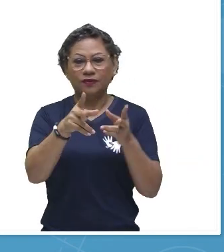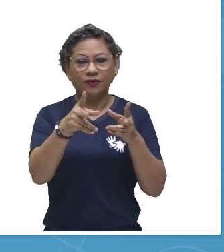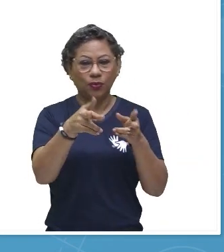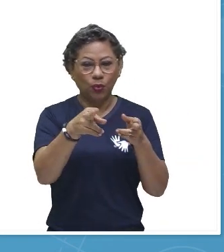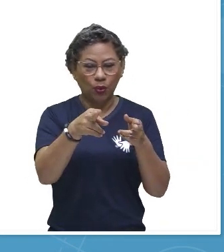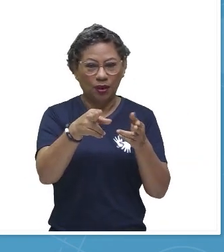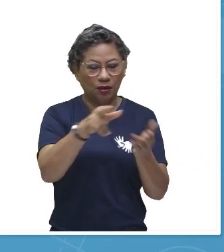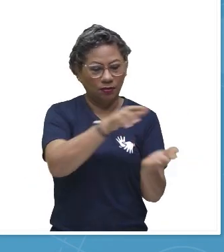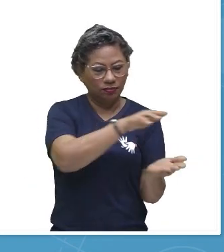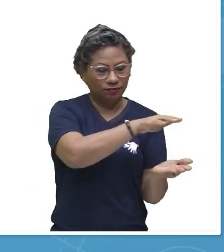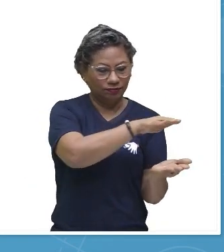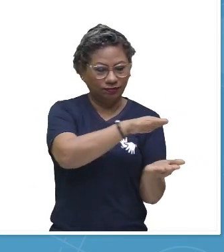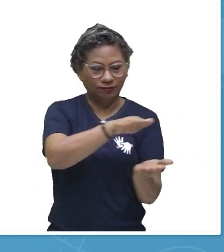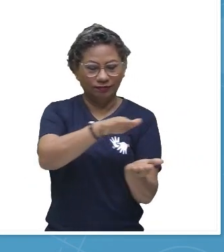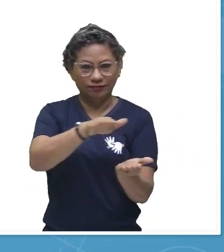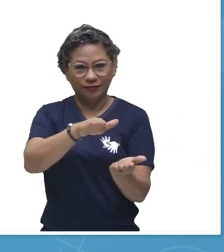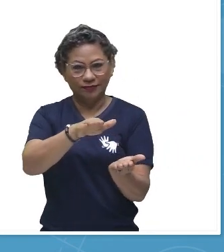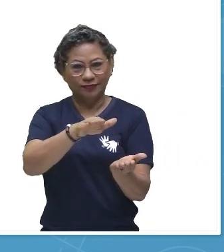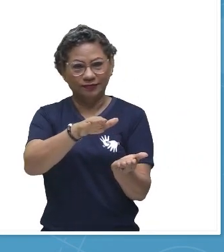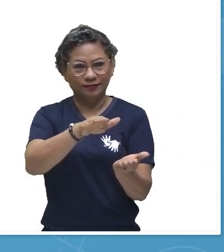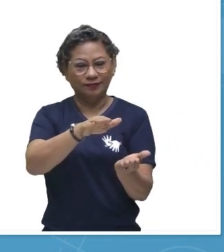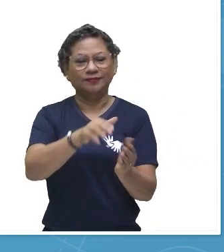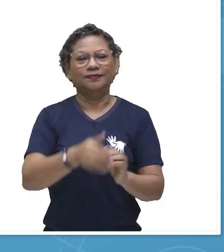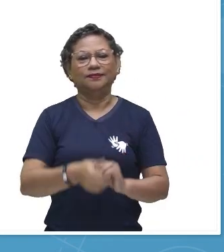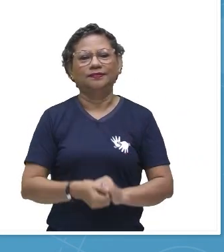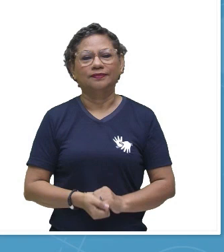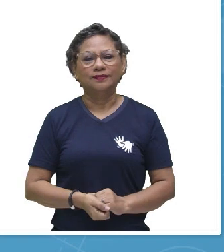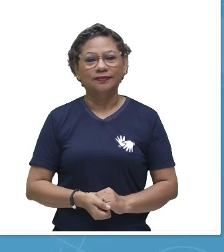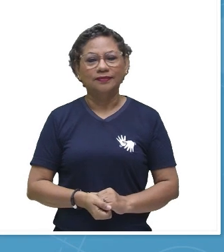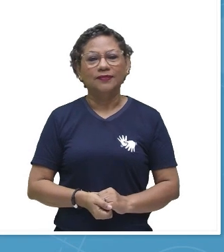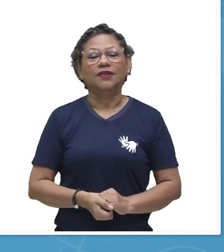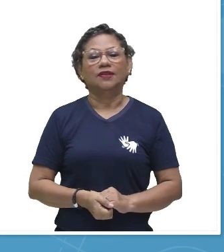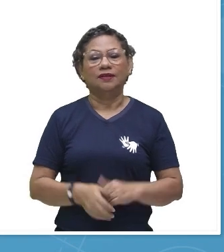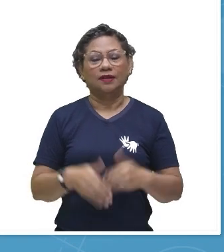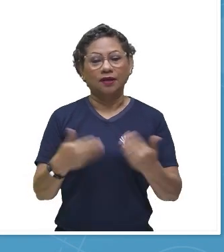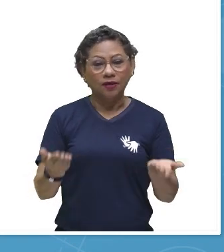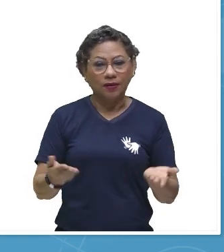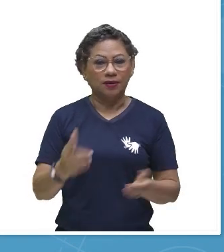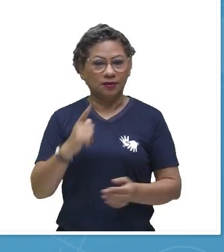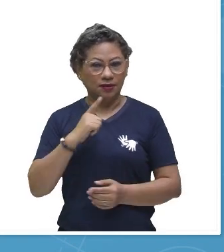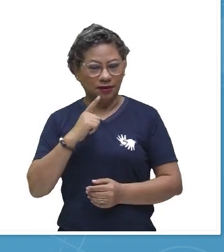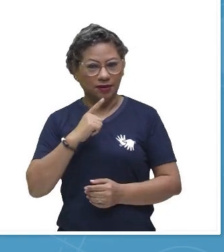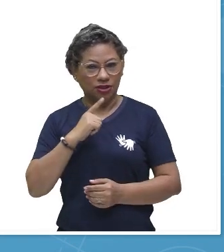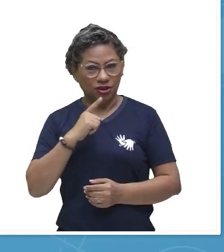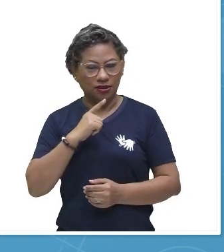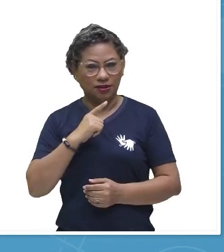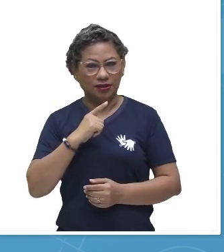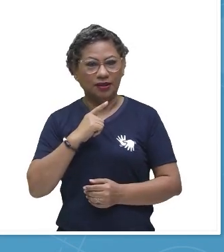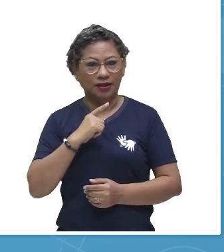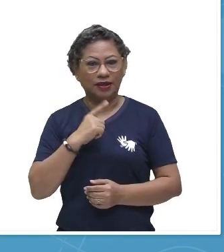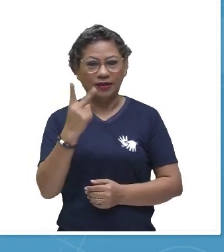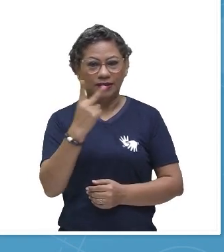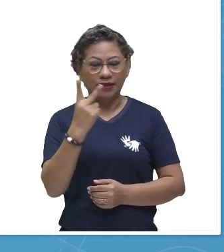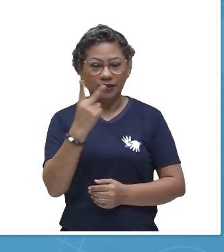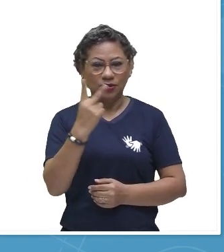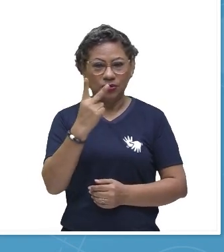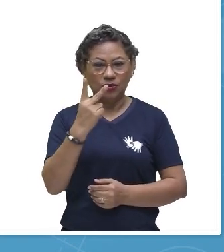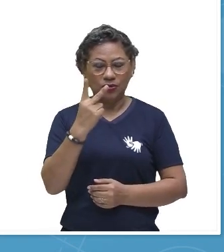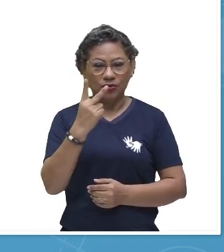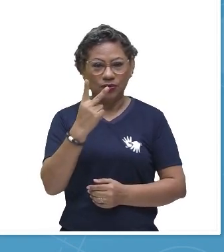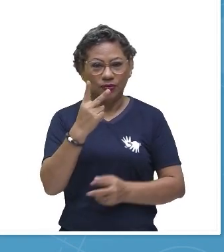no plano de cima. Então temos aí que as retas verde e azul são